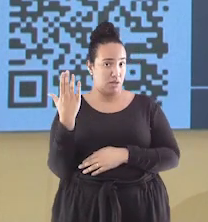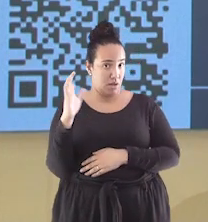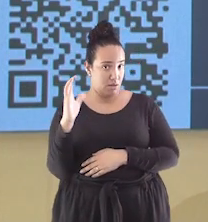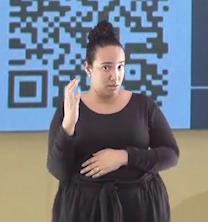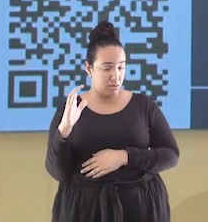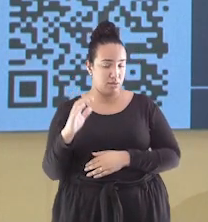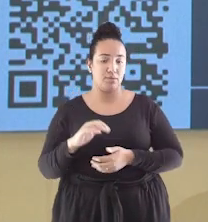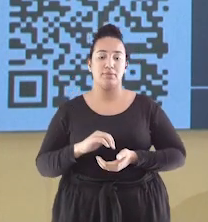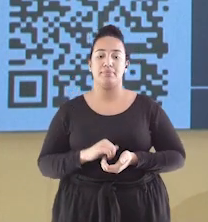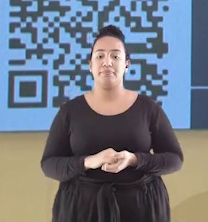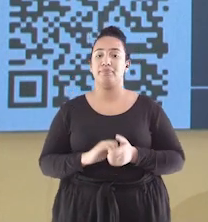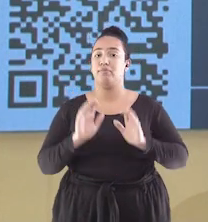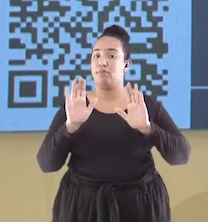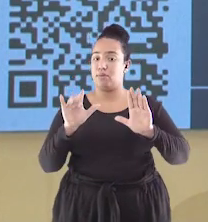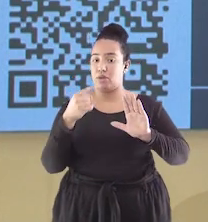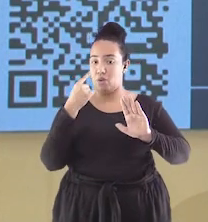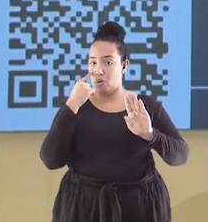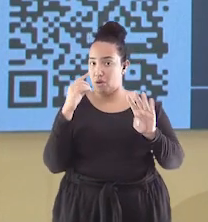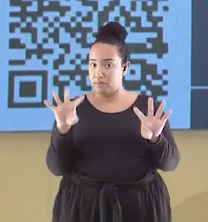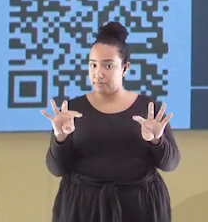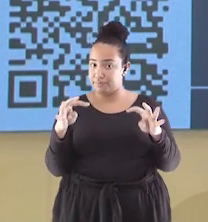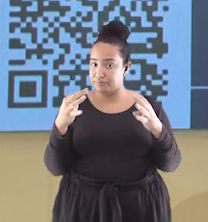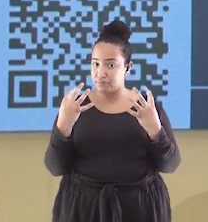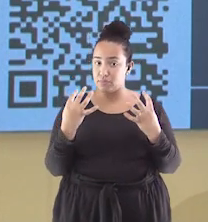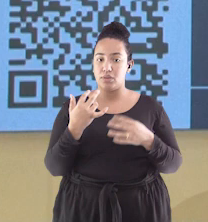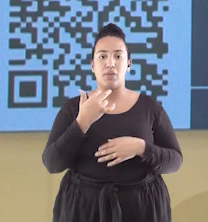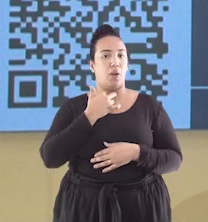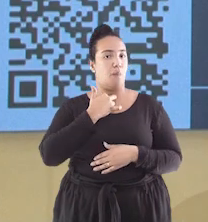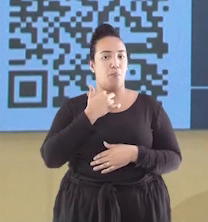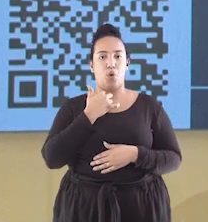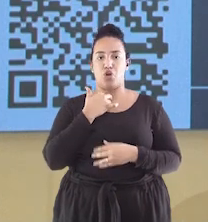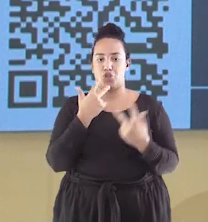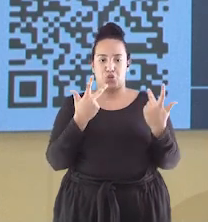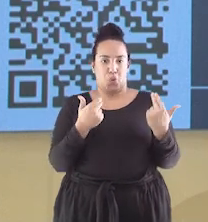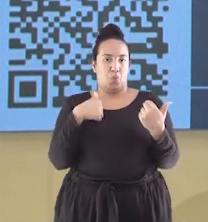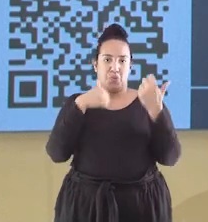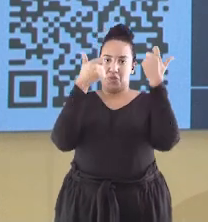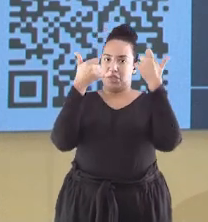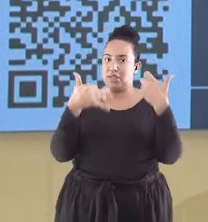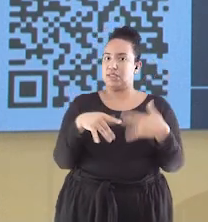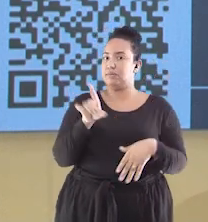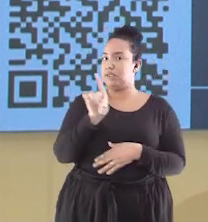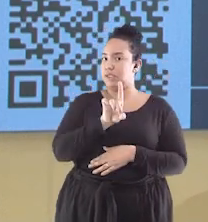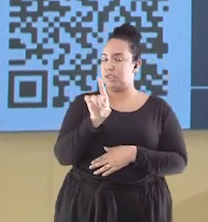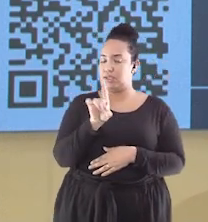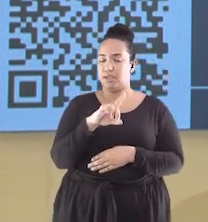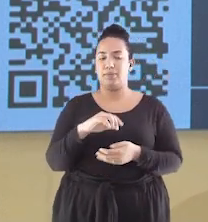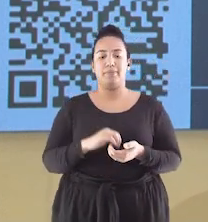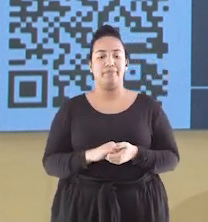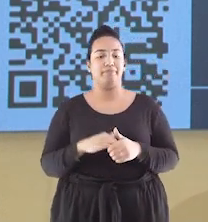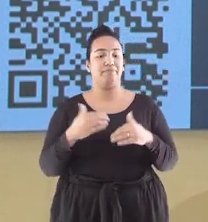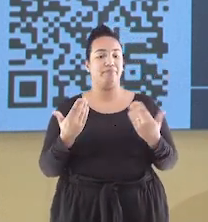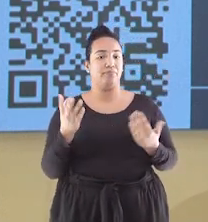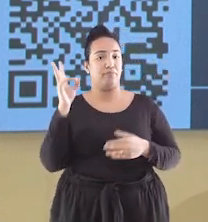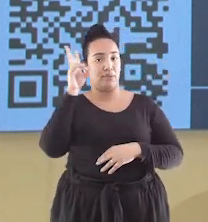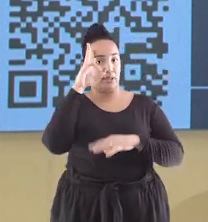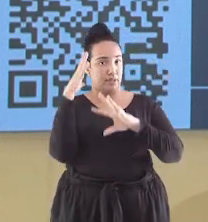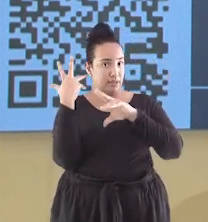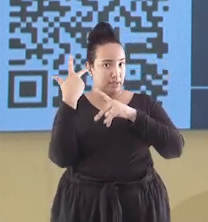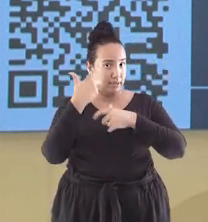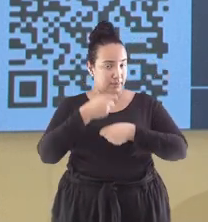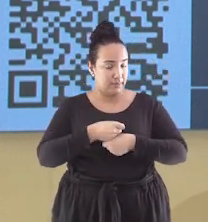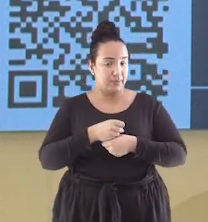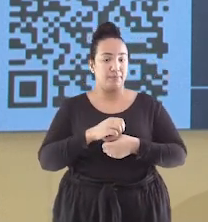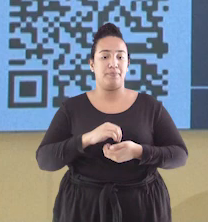no município de Cariacica. Mas prestem atenção, não pode ser nenhum que eu já falei hoje no programa, hein? Relembrando